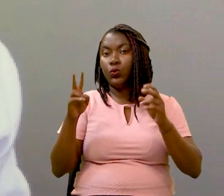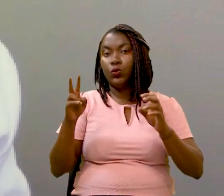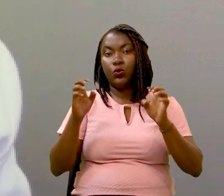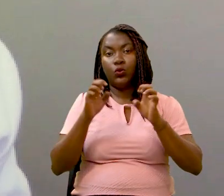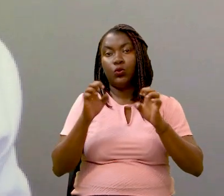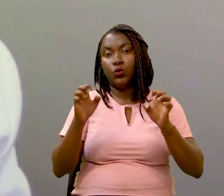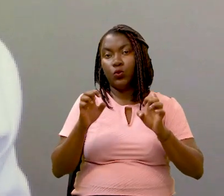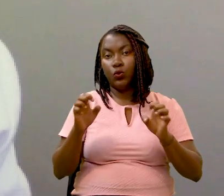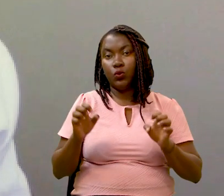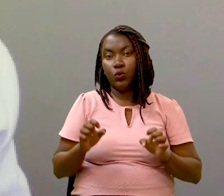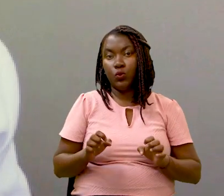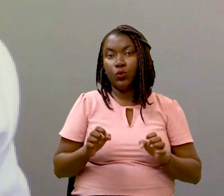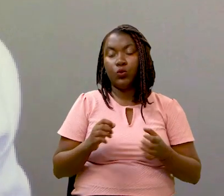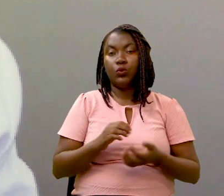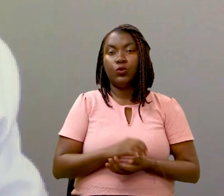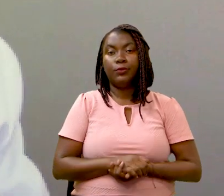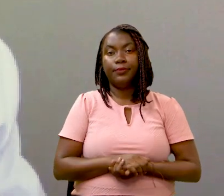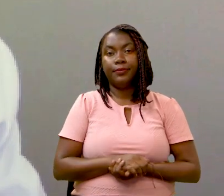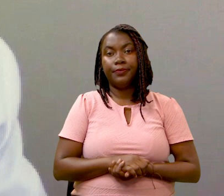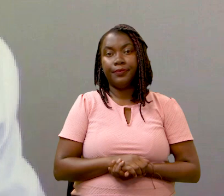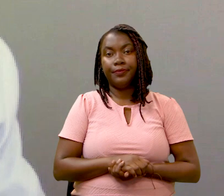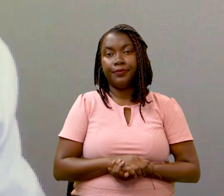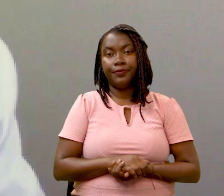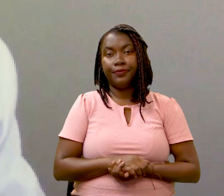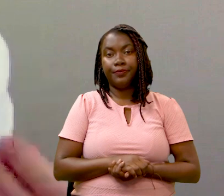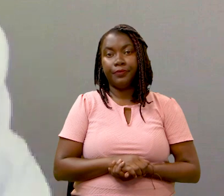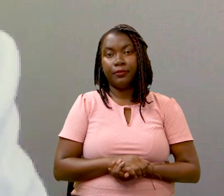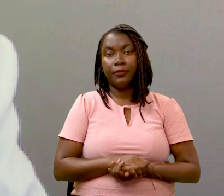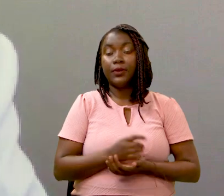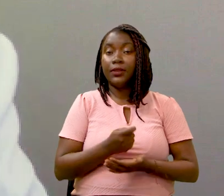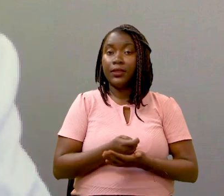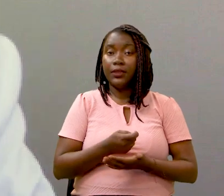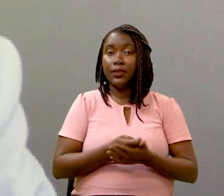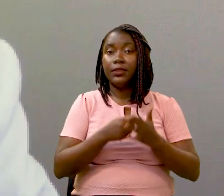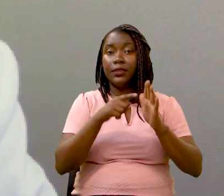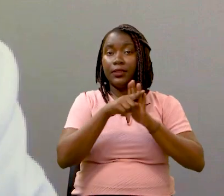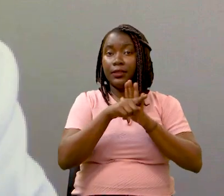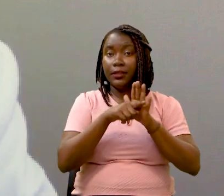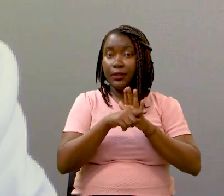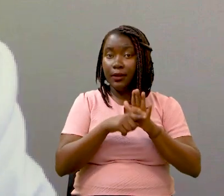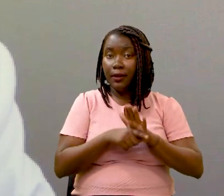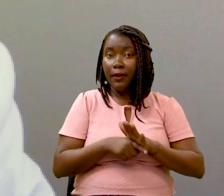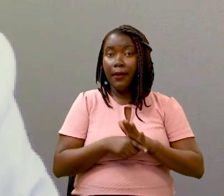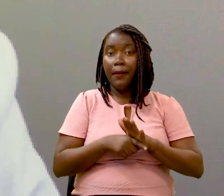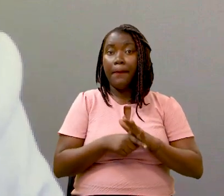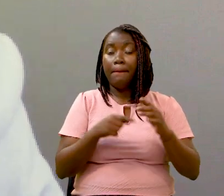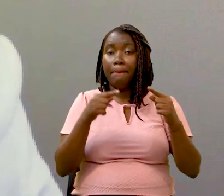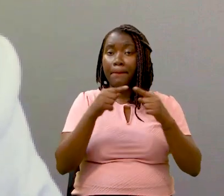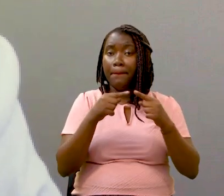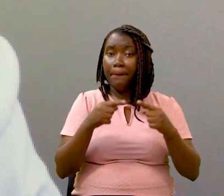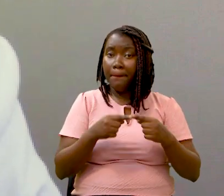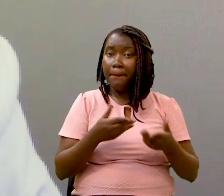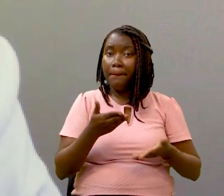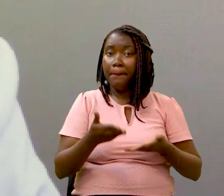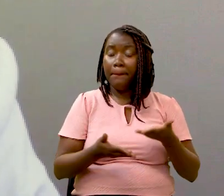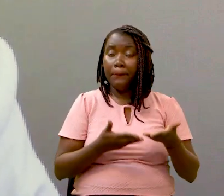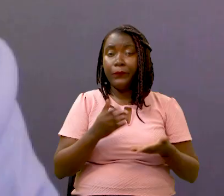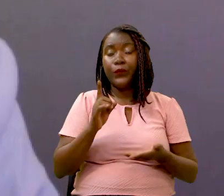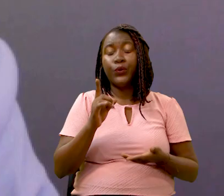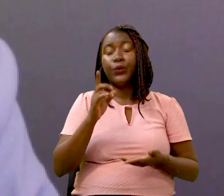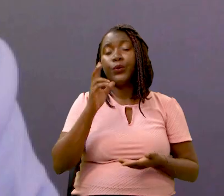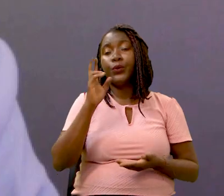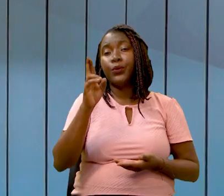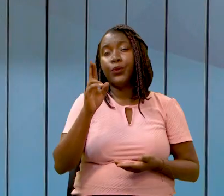fator estrutural atrás dele que estivesse e que deve ser investigado para ser devidamente